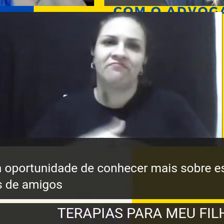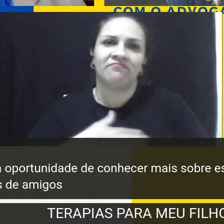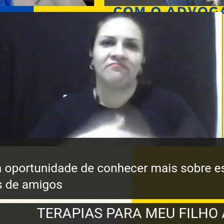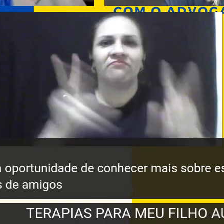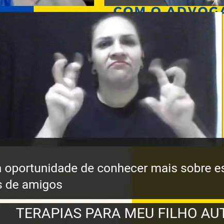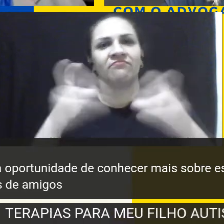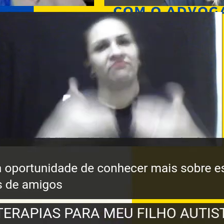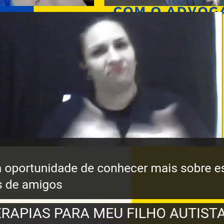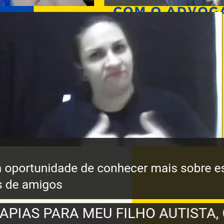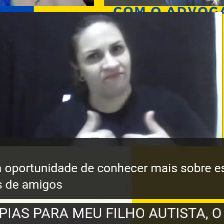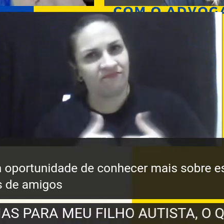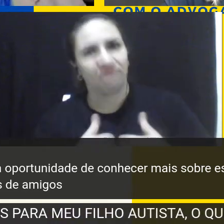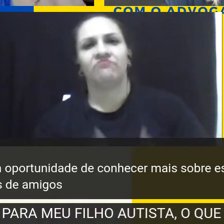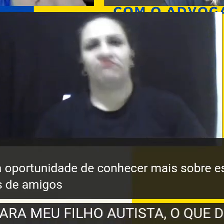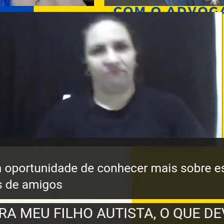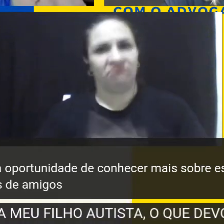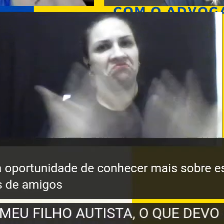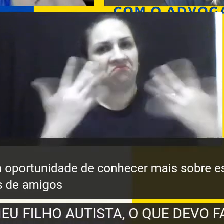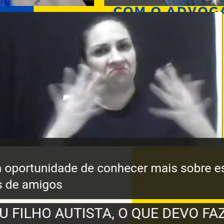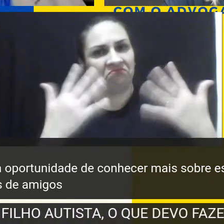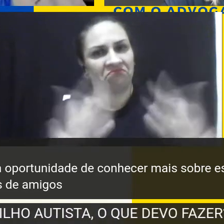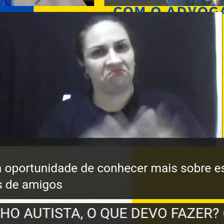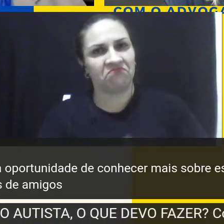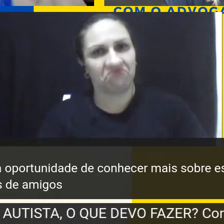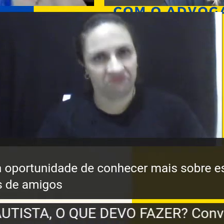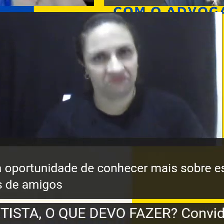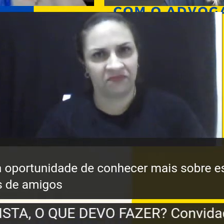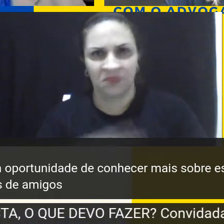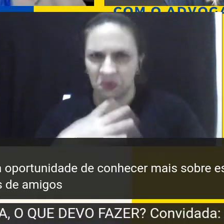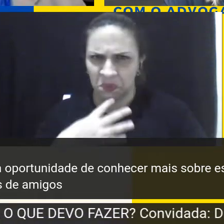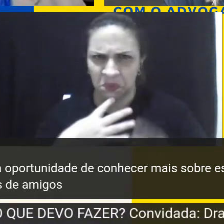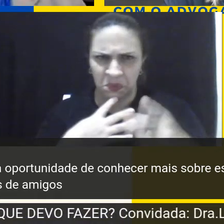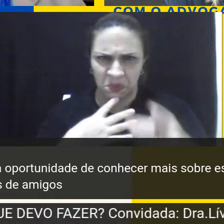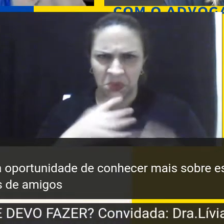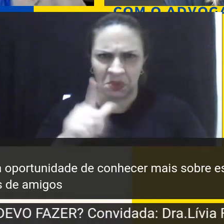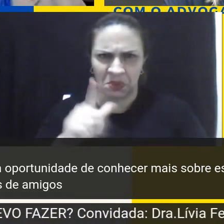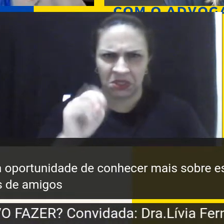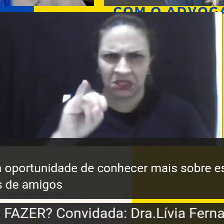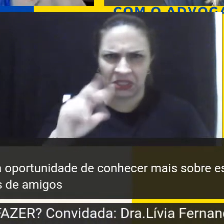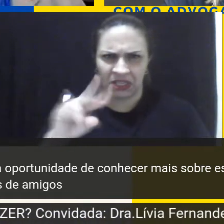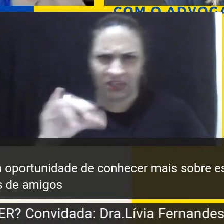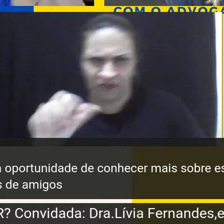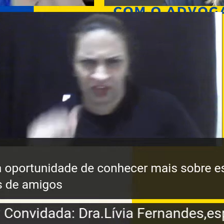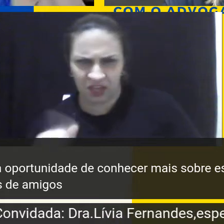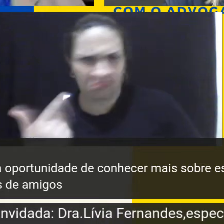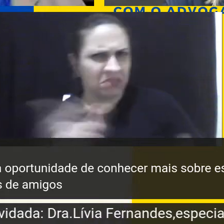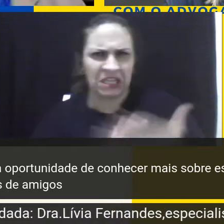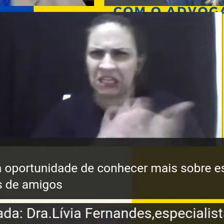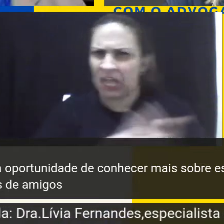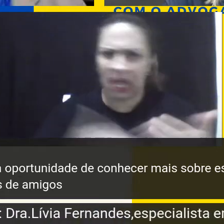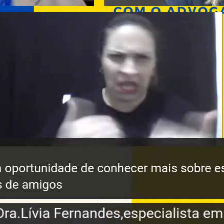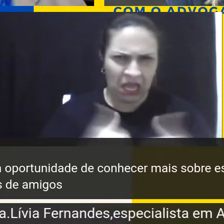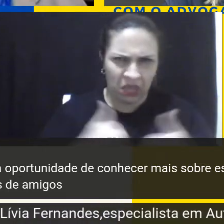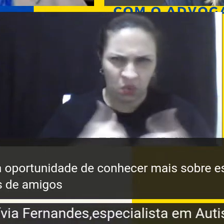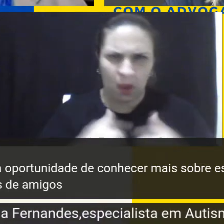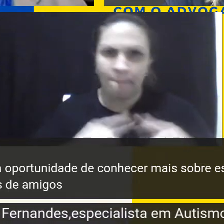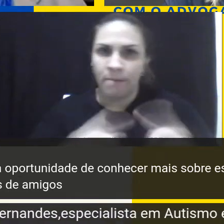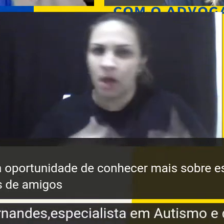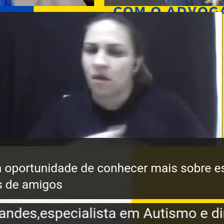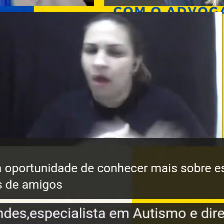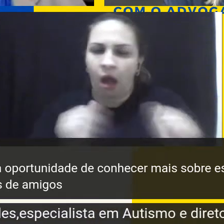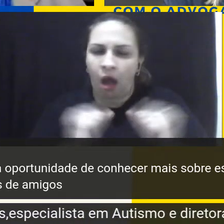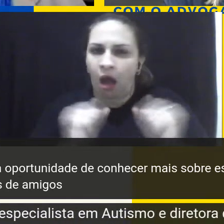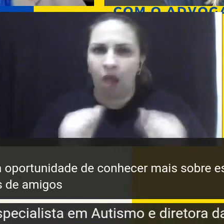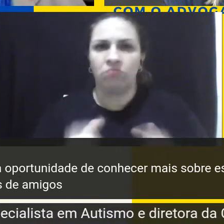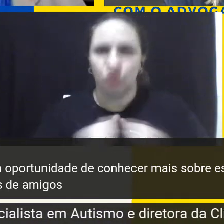de debater o autismo. Parabéns, Rita. Você tem conhecimento, Lívia, de pessoas que não têm parentes, mas que acompanham